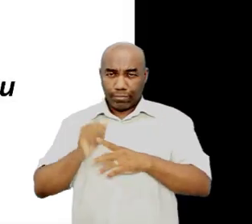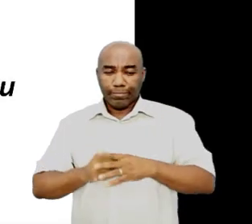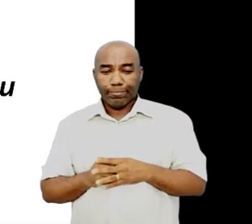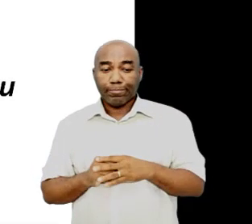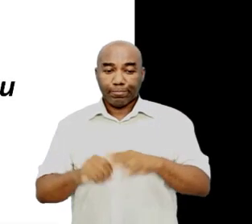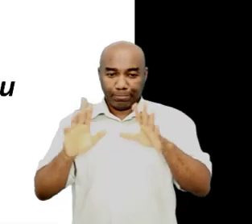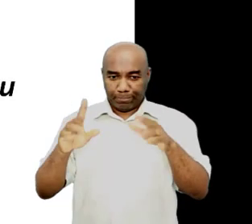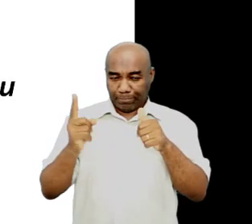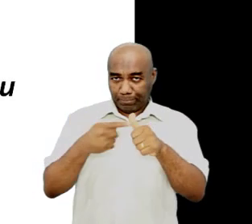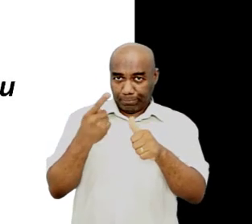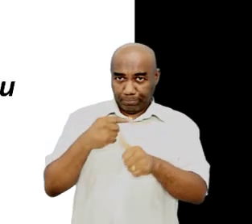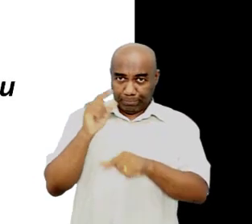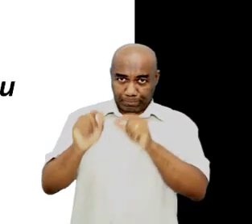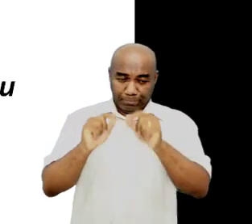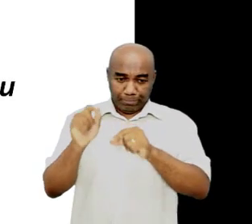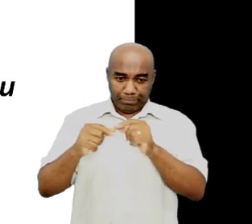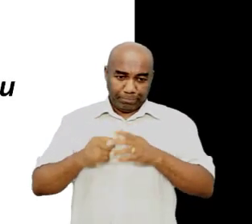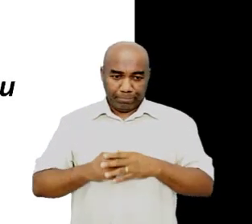eu vou usar